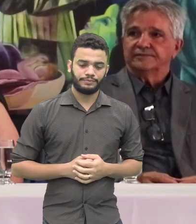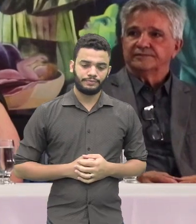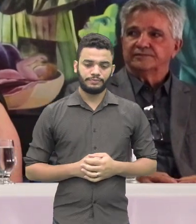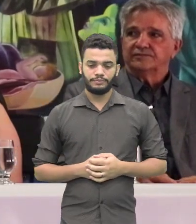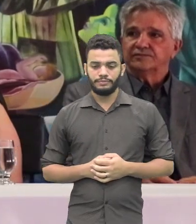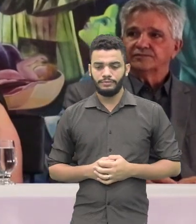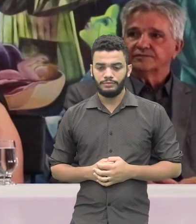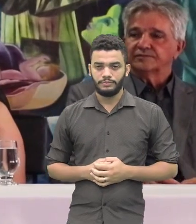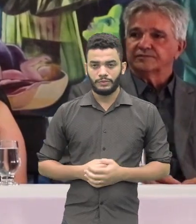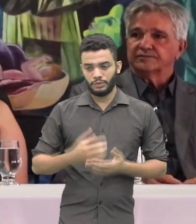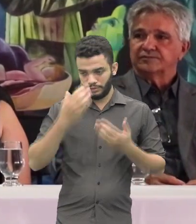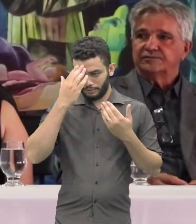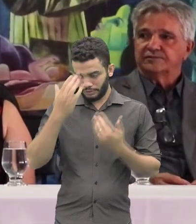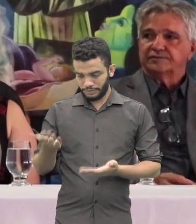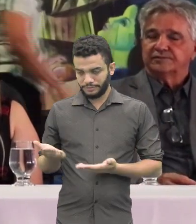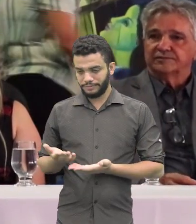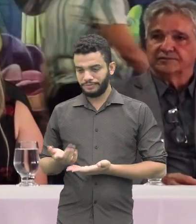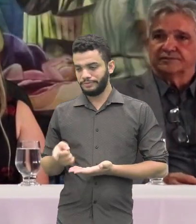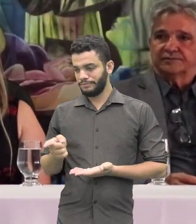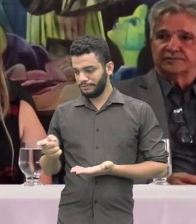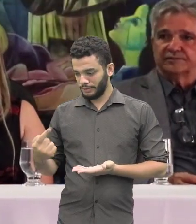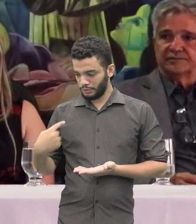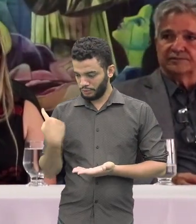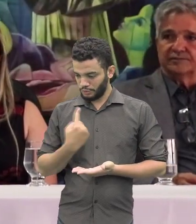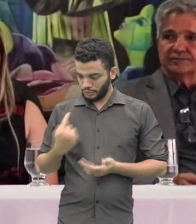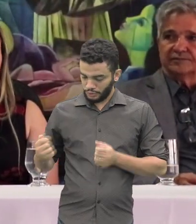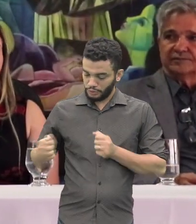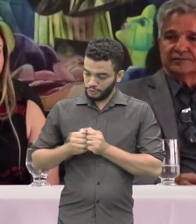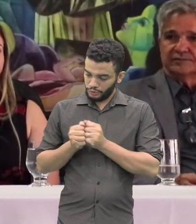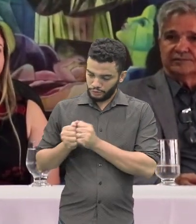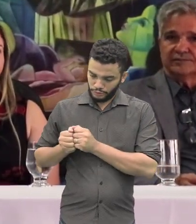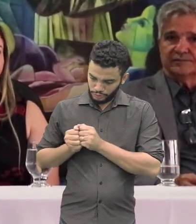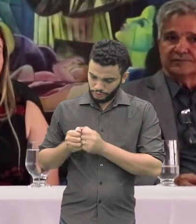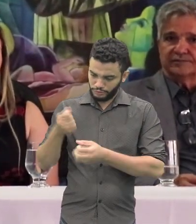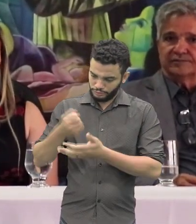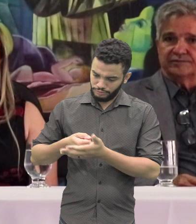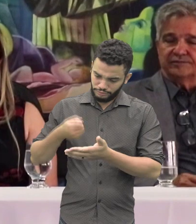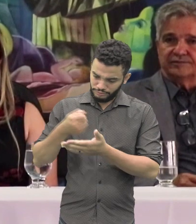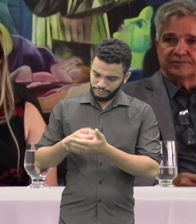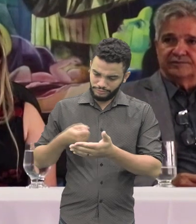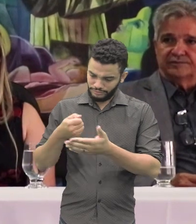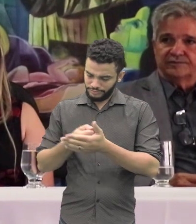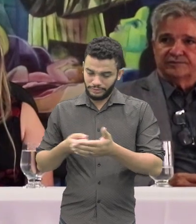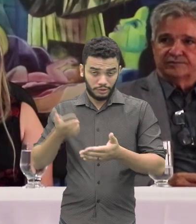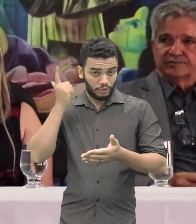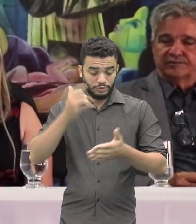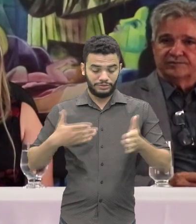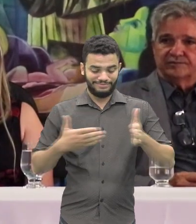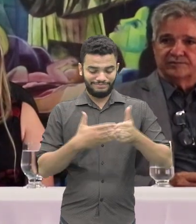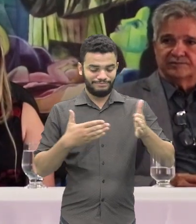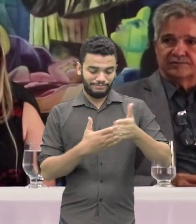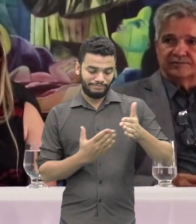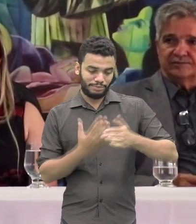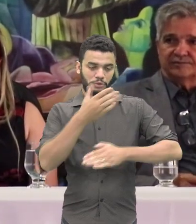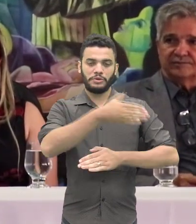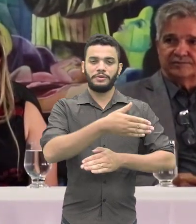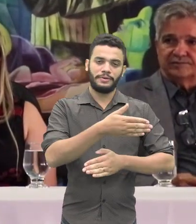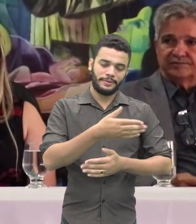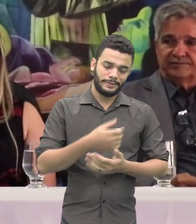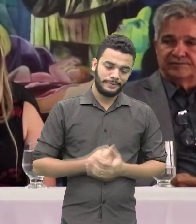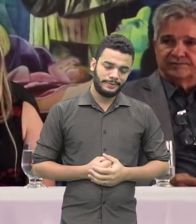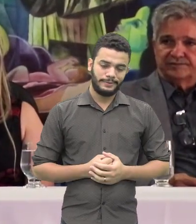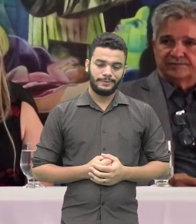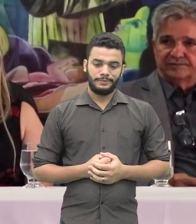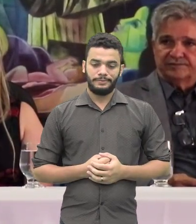muito obrigado prata por se empenhar tanto para nossa educação e em nome do Prata cumprimentar todos da